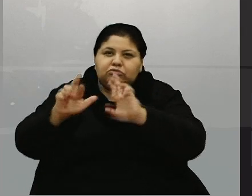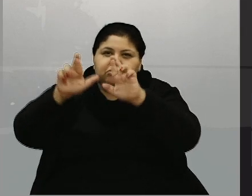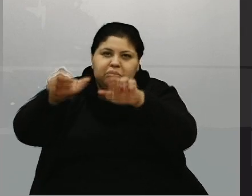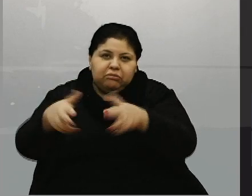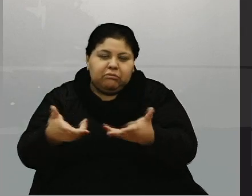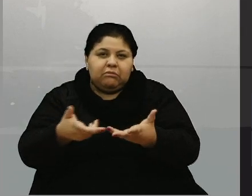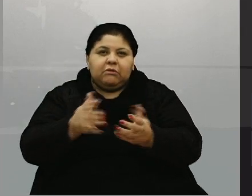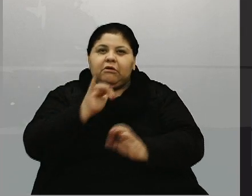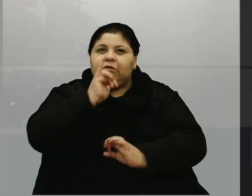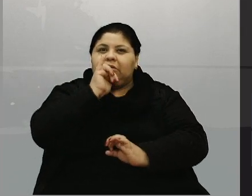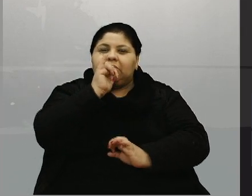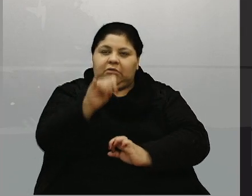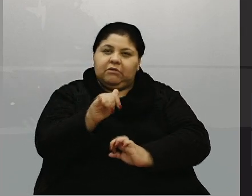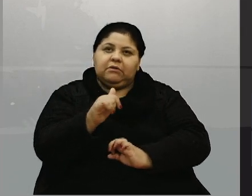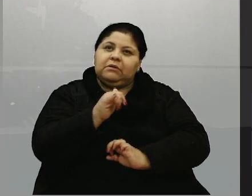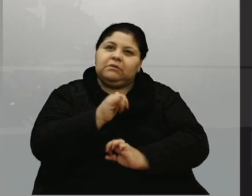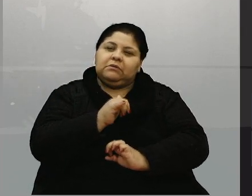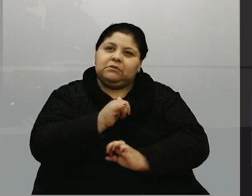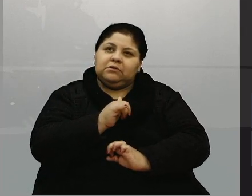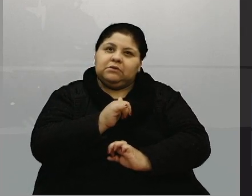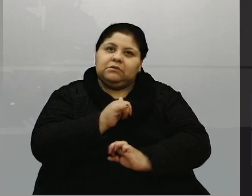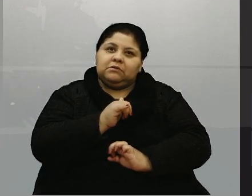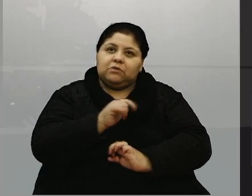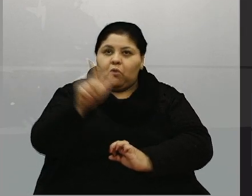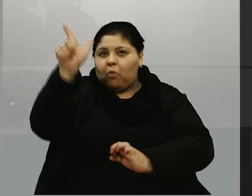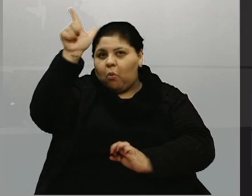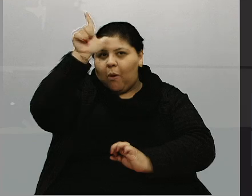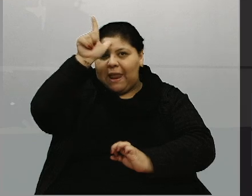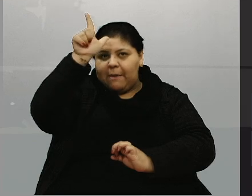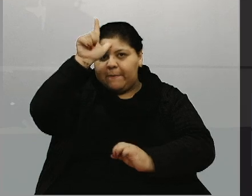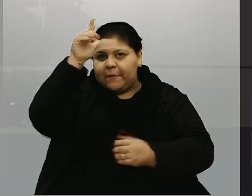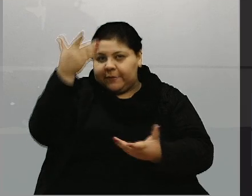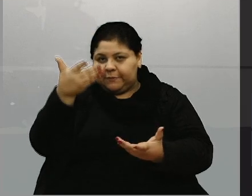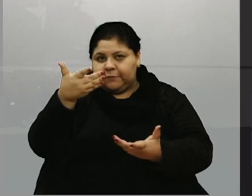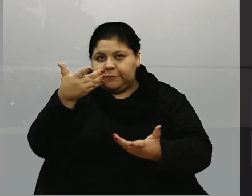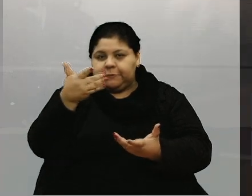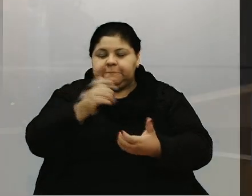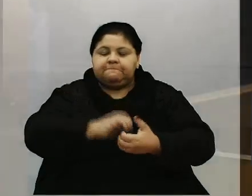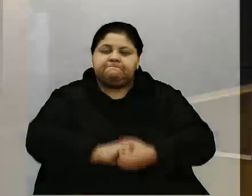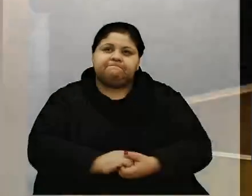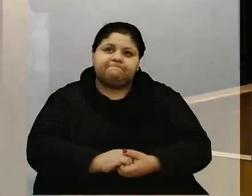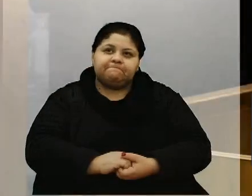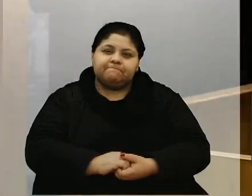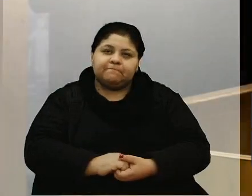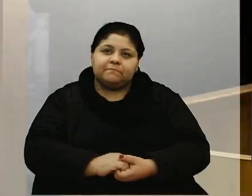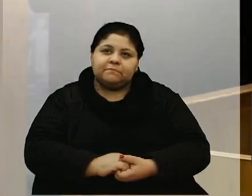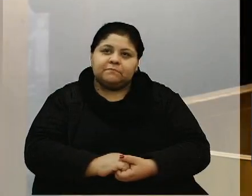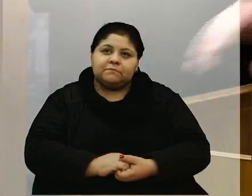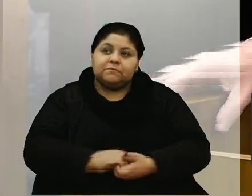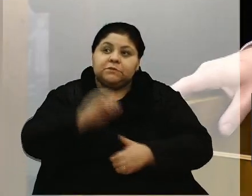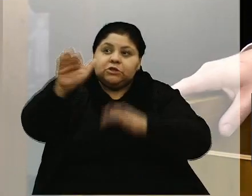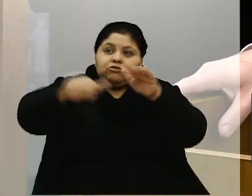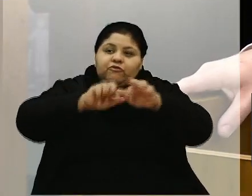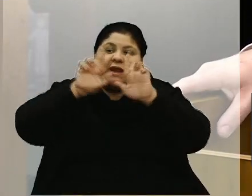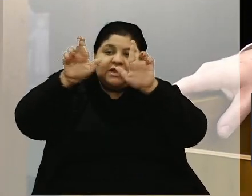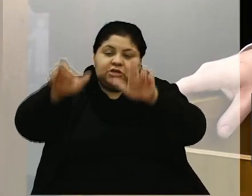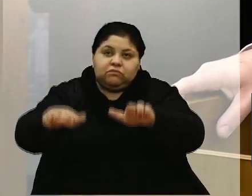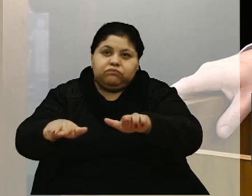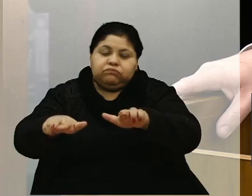falavam, né, o alemão, né, vamos dizer, línguas germânicas, e vieram de várias regiões